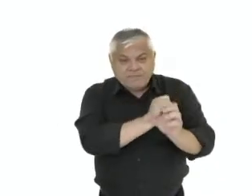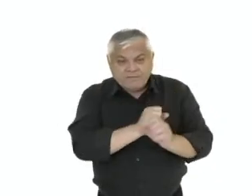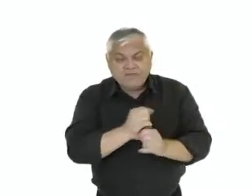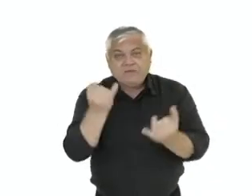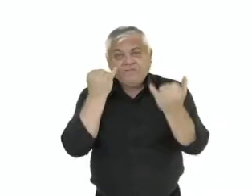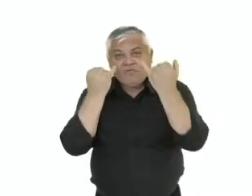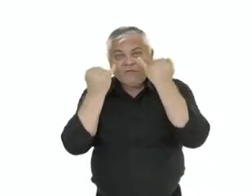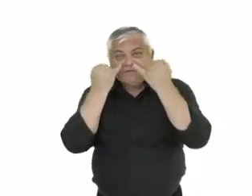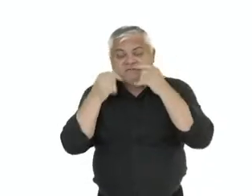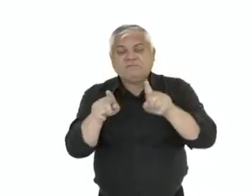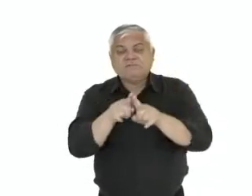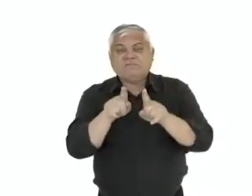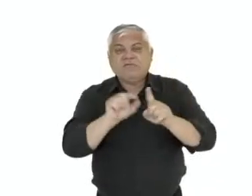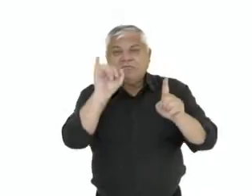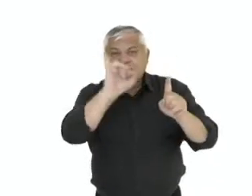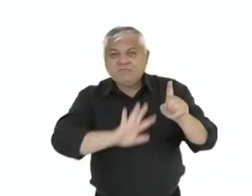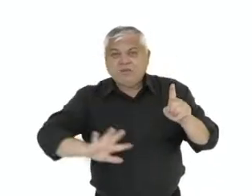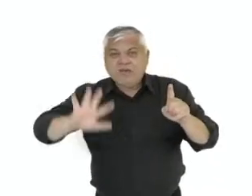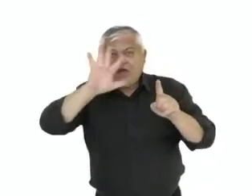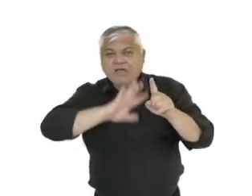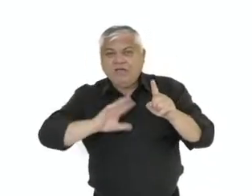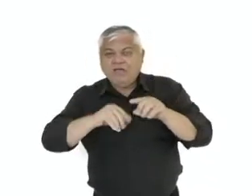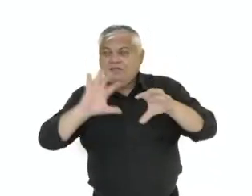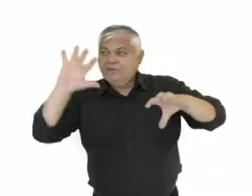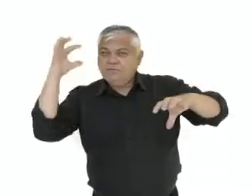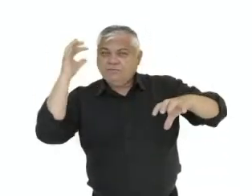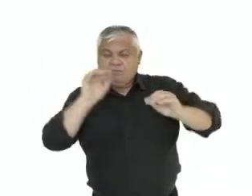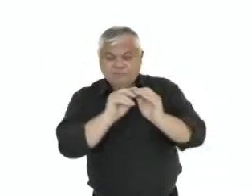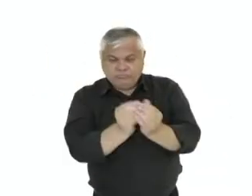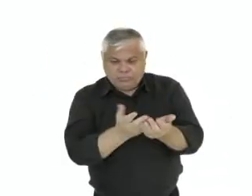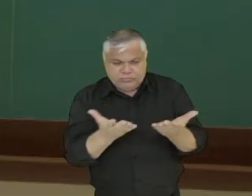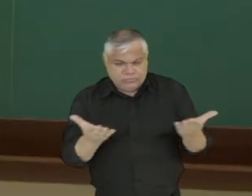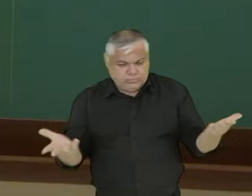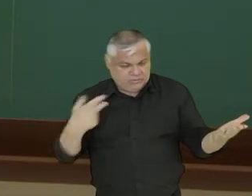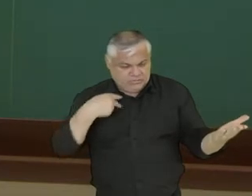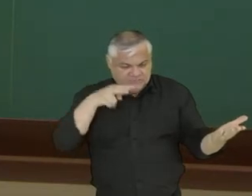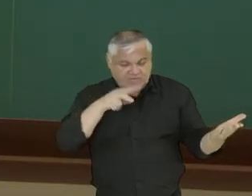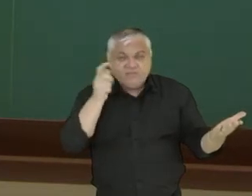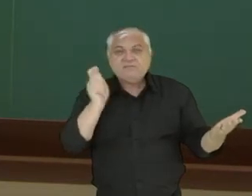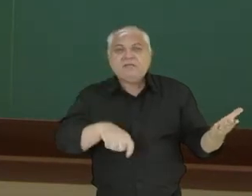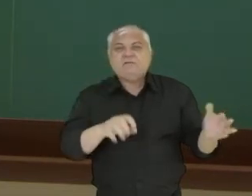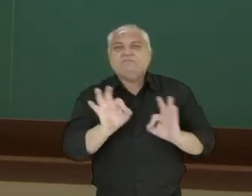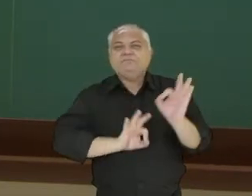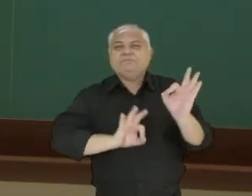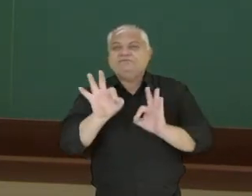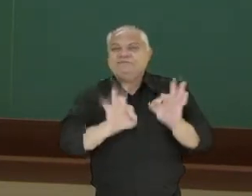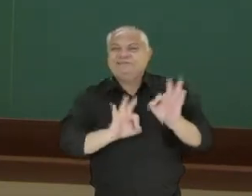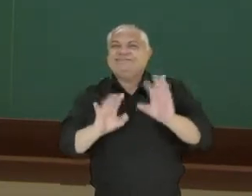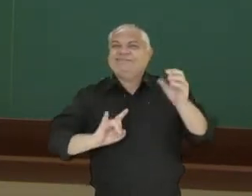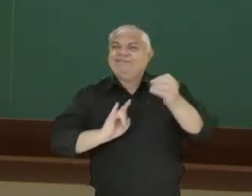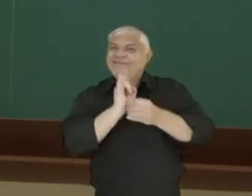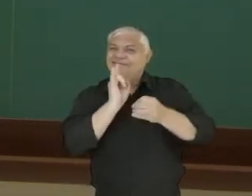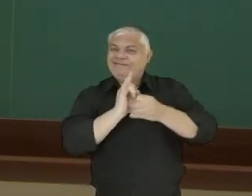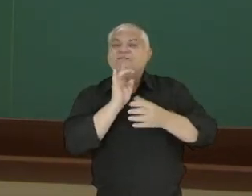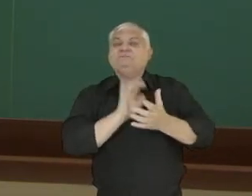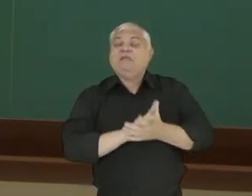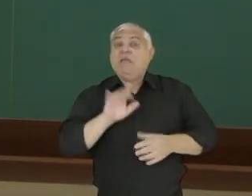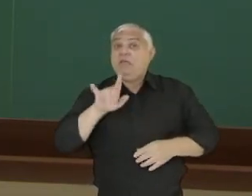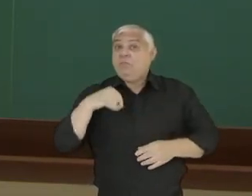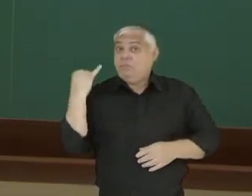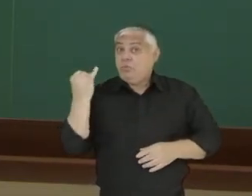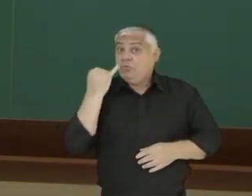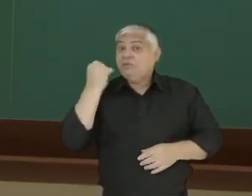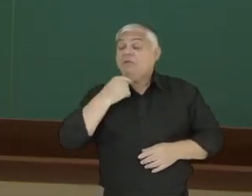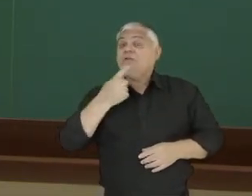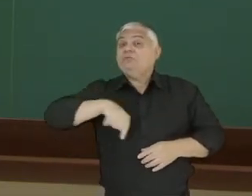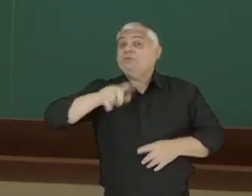imagens de satélite, pode ser um recurso valioso para o monitoramento urbano. É de fundamental importância que tenhamos a